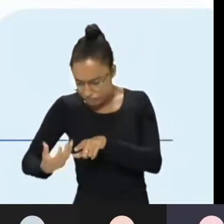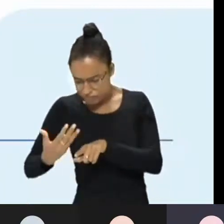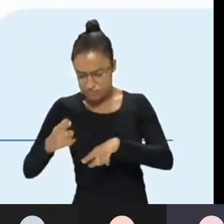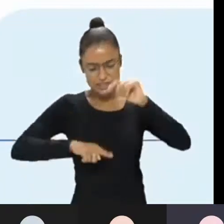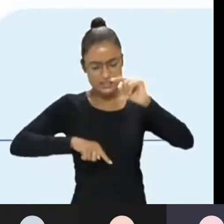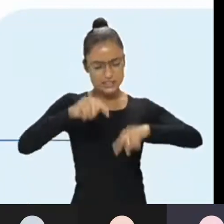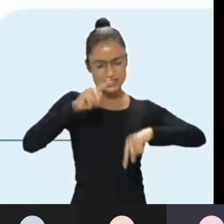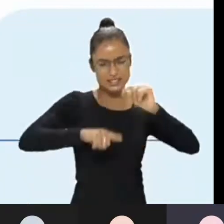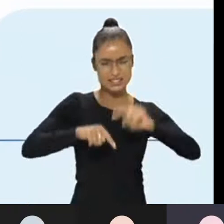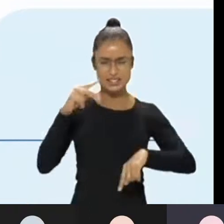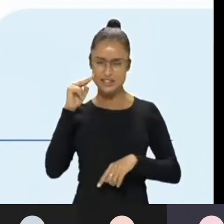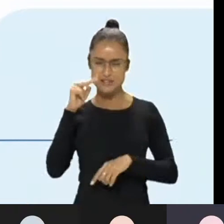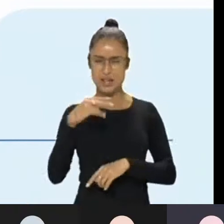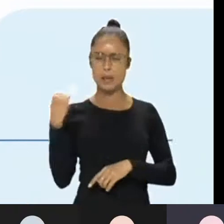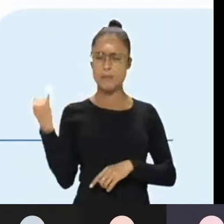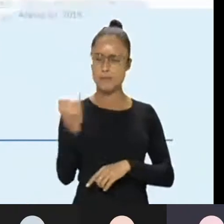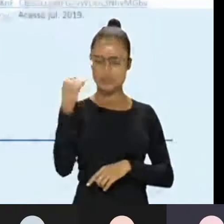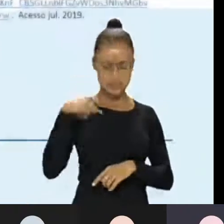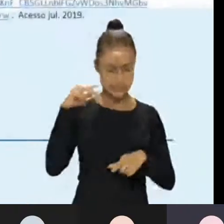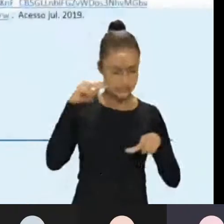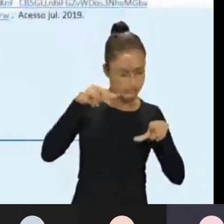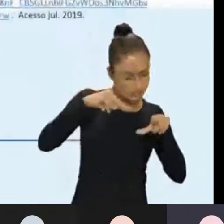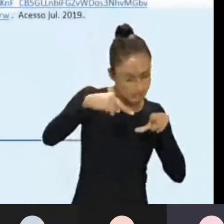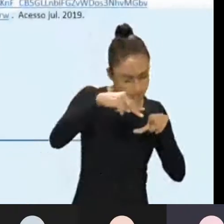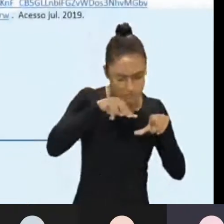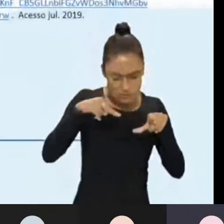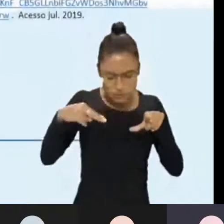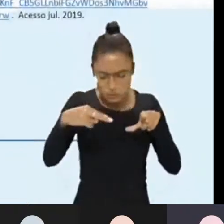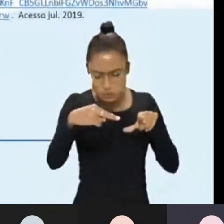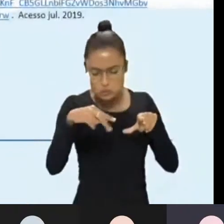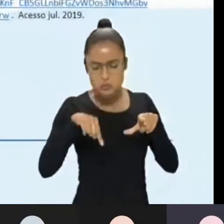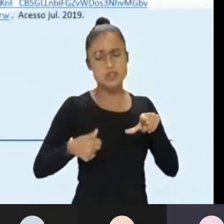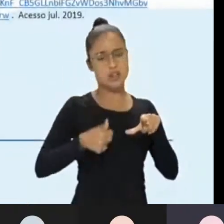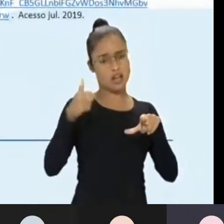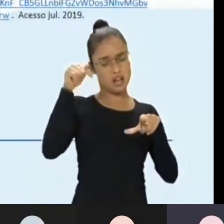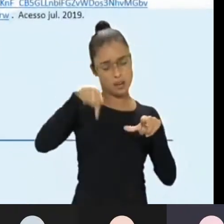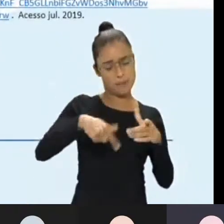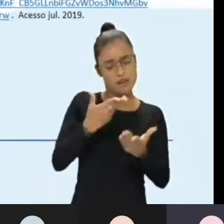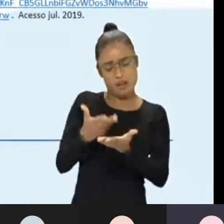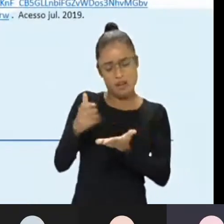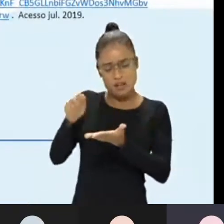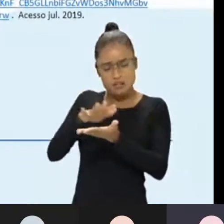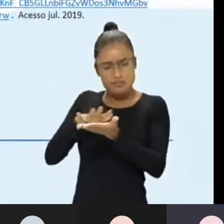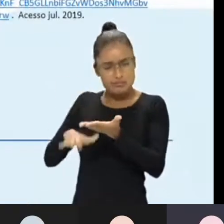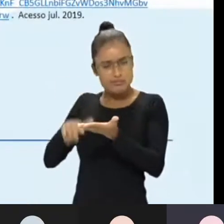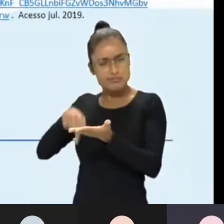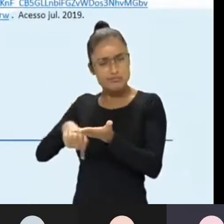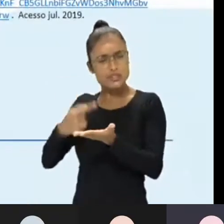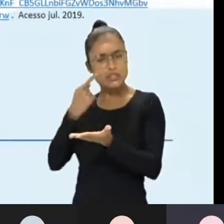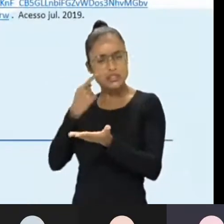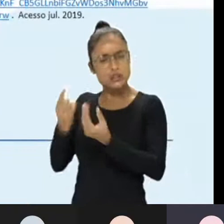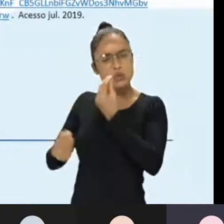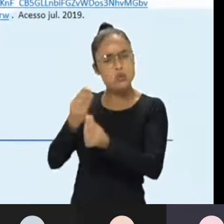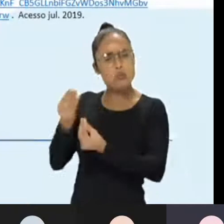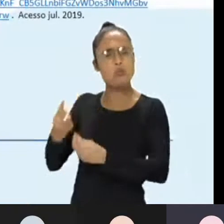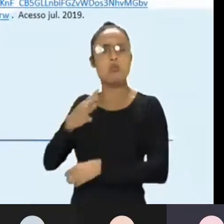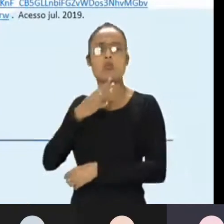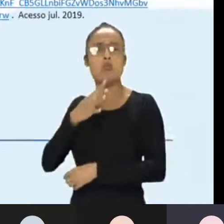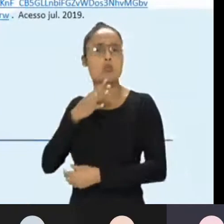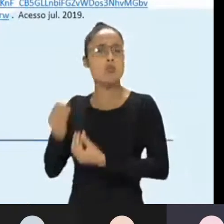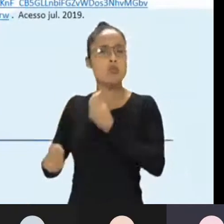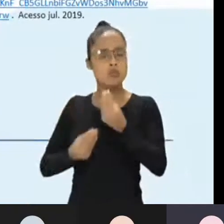formas espaciais? Você fazendo esse primeiro momento de atividade, você vai ter aí esses cartões, essas explorações, conhecendo essas